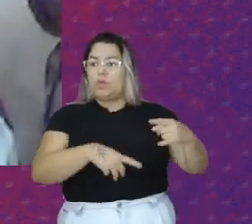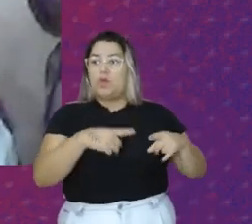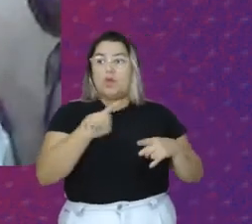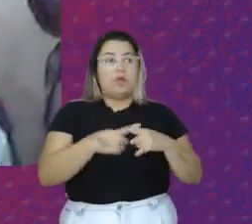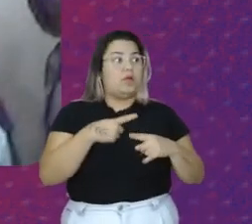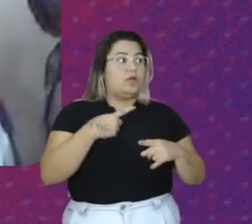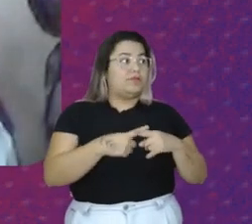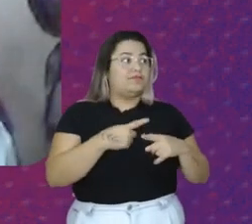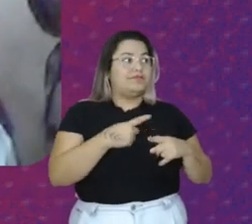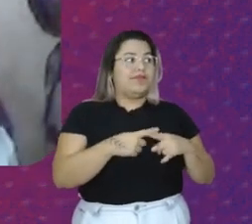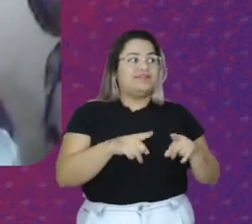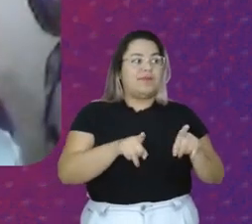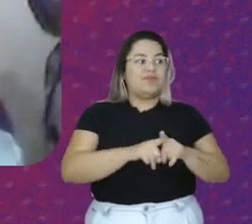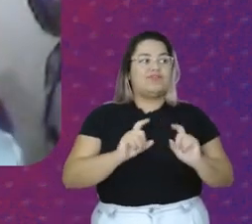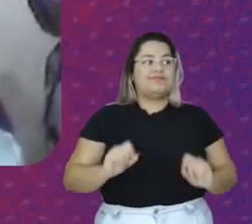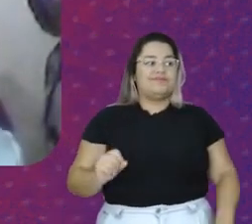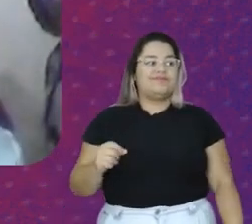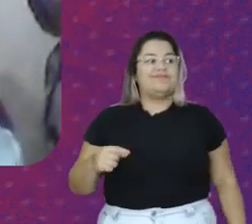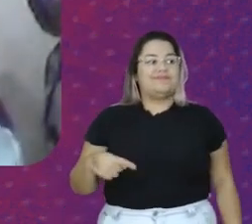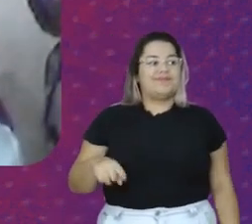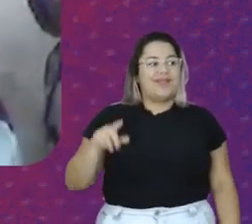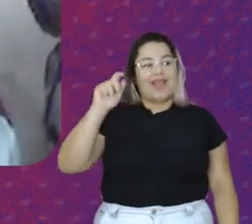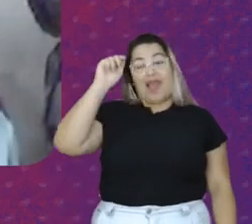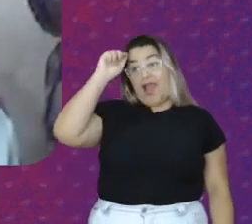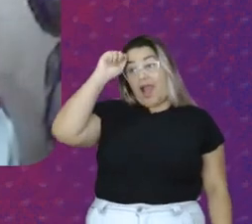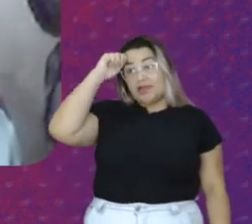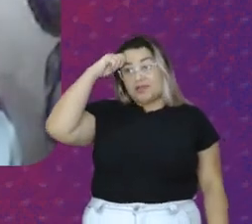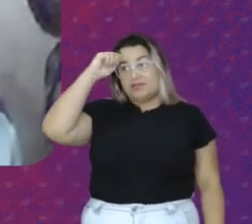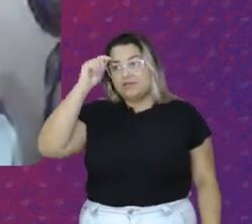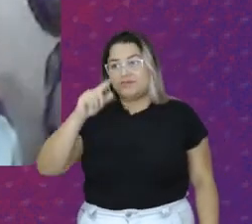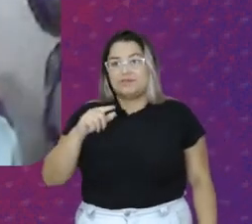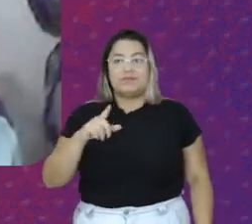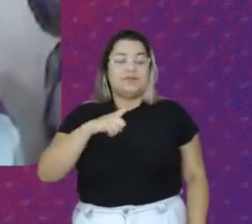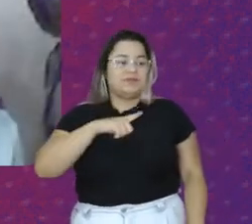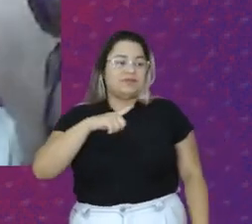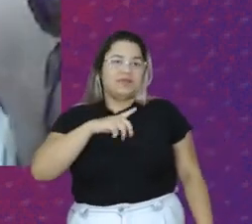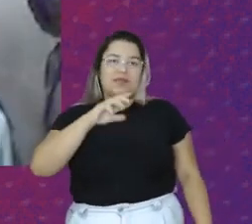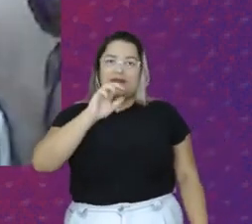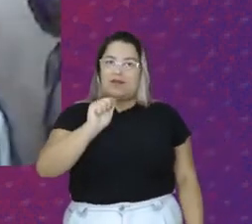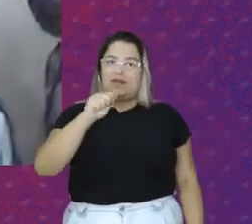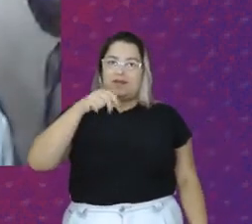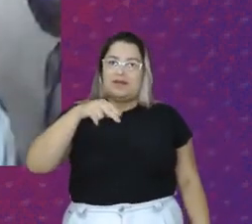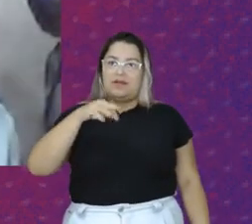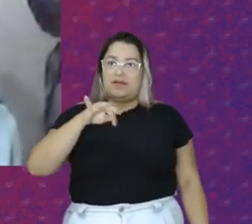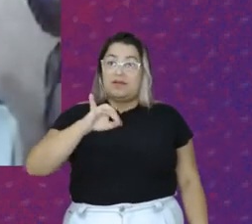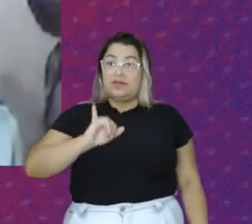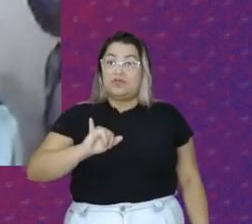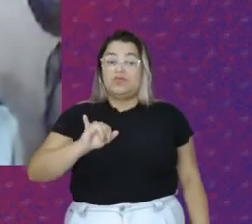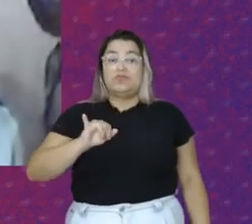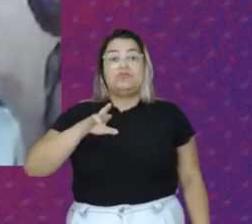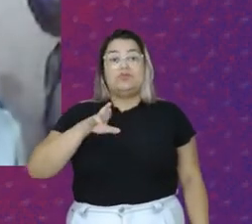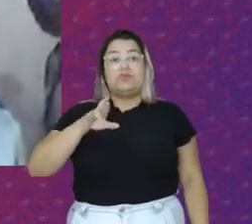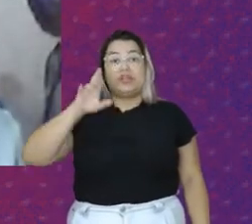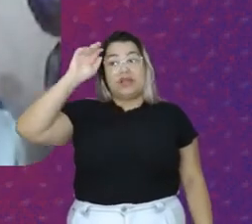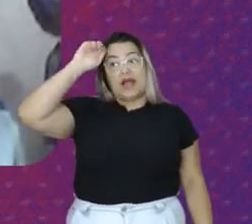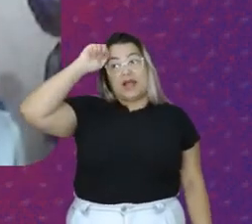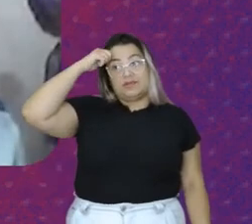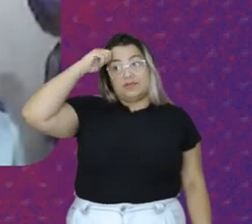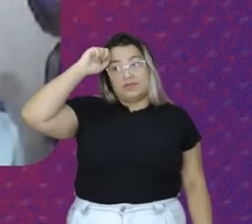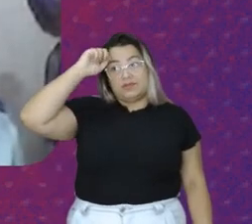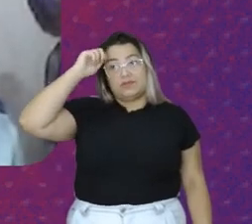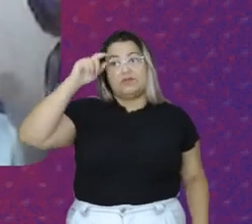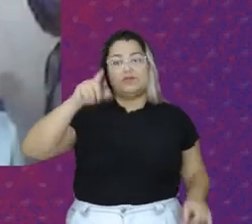não basta você dizer que não é racista, você tem que ser antirracista. E nós vivemos, principalmente com